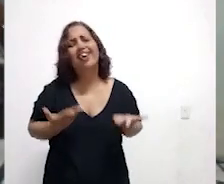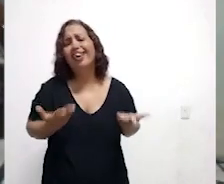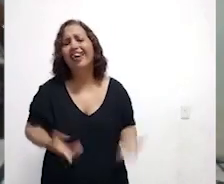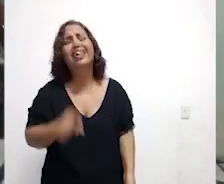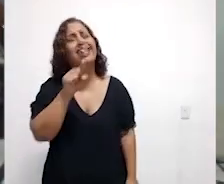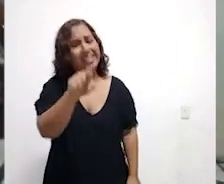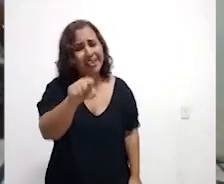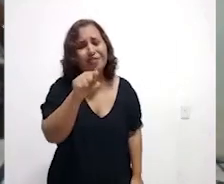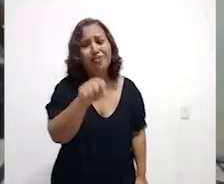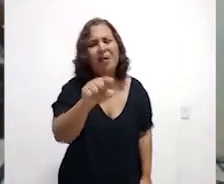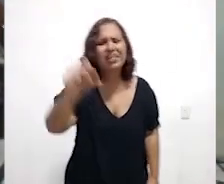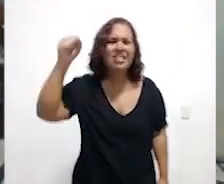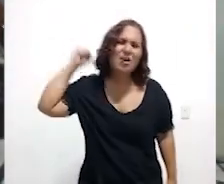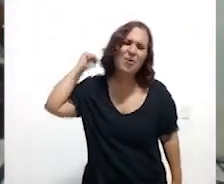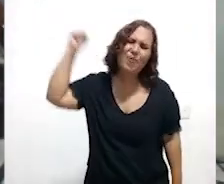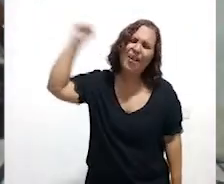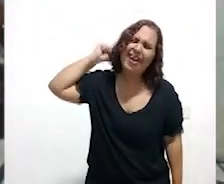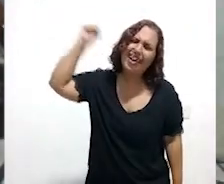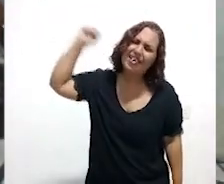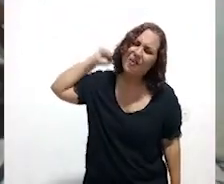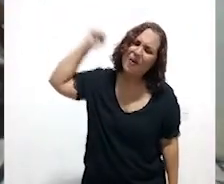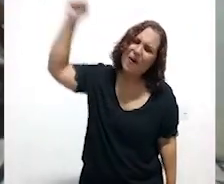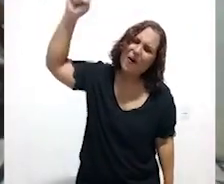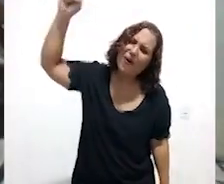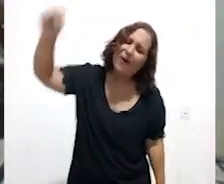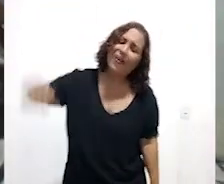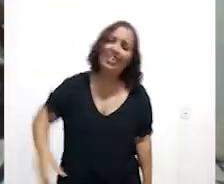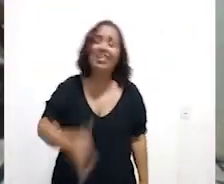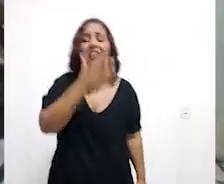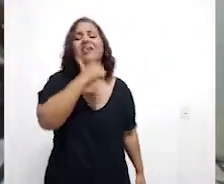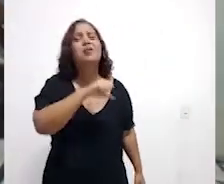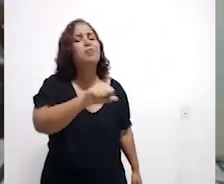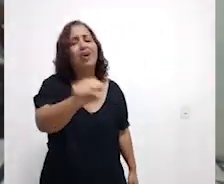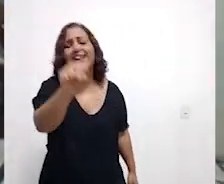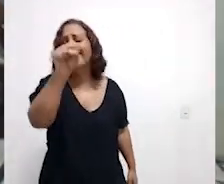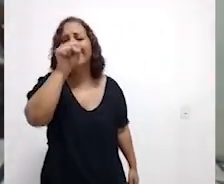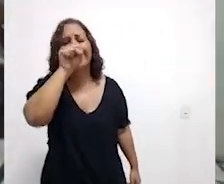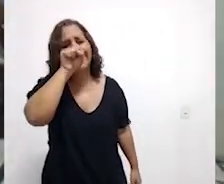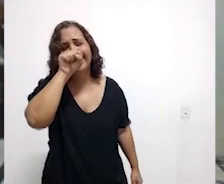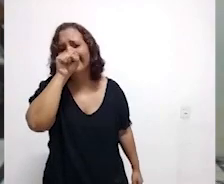Pai, seja o herói.